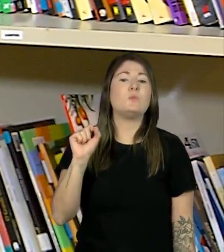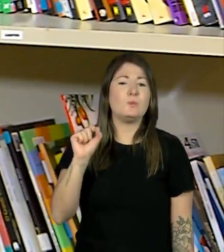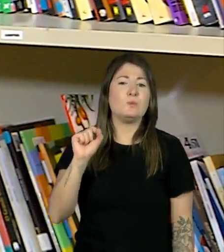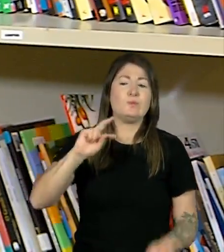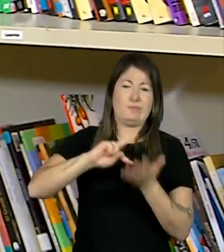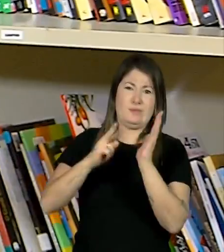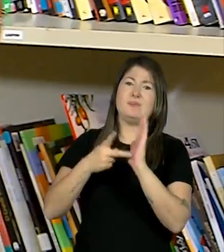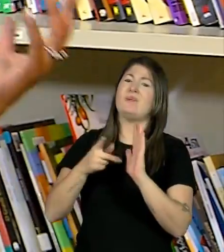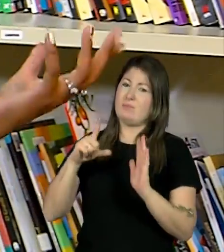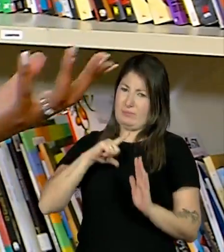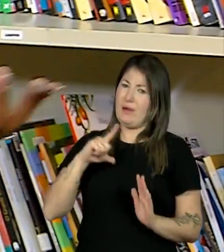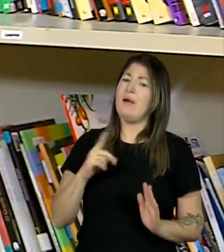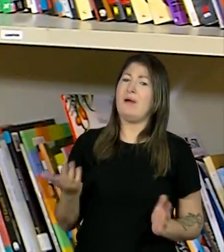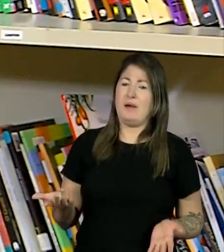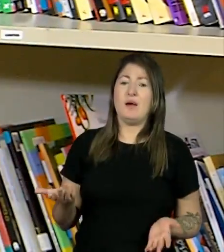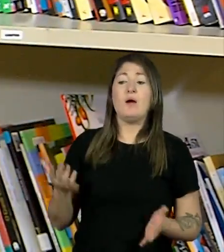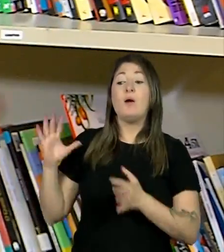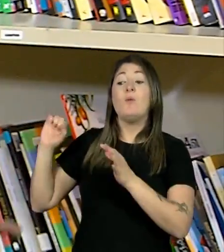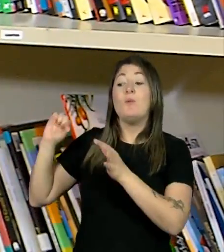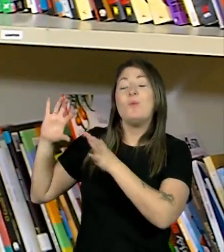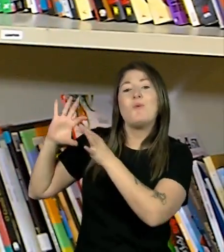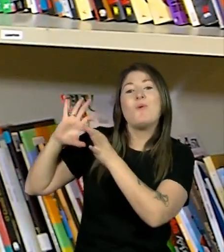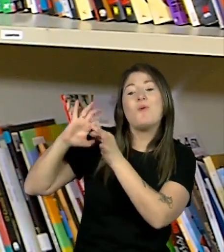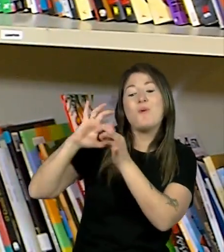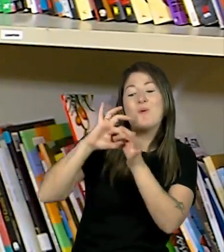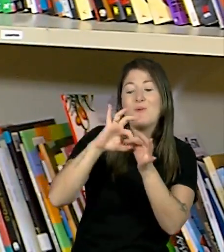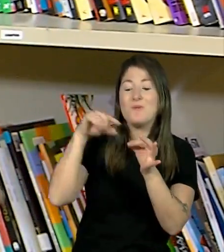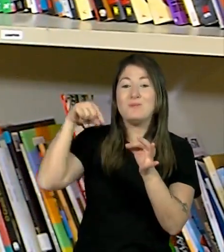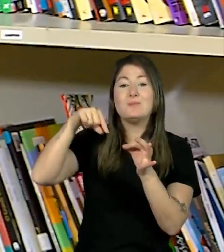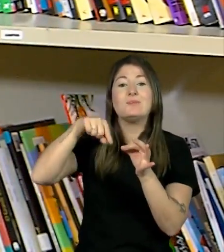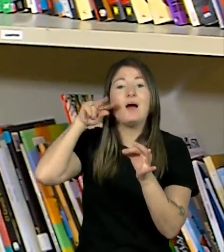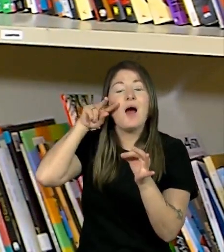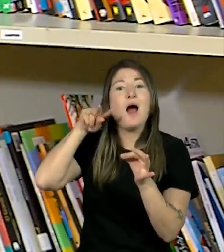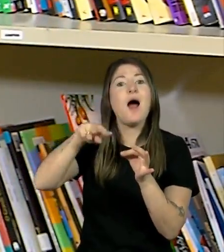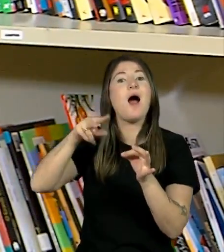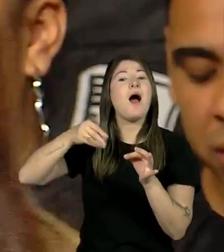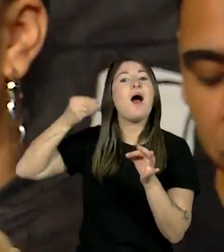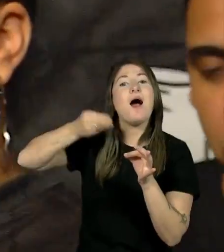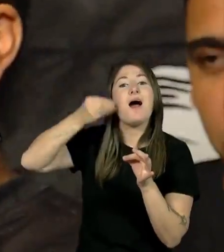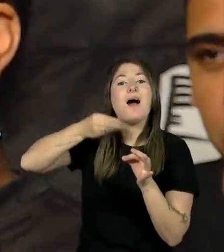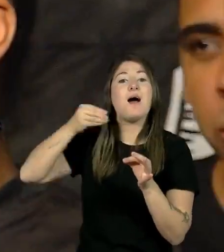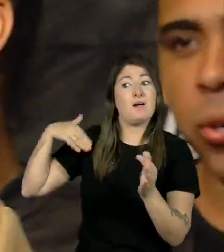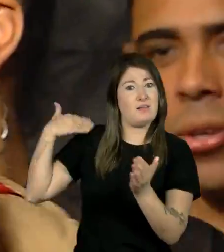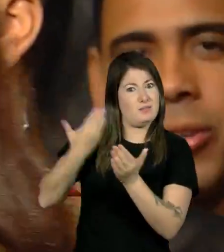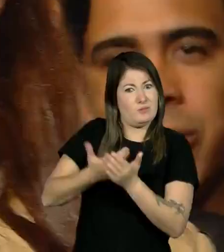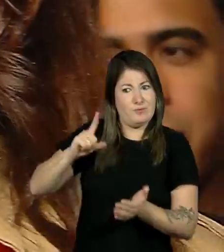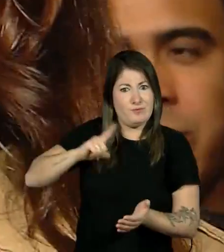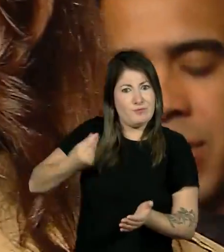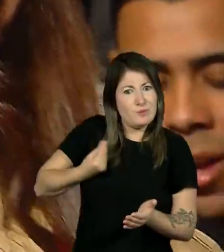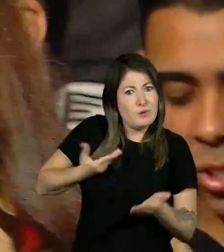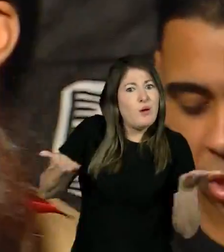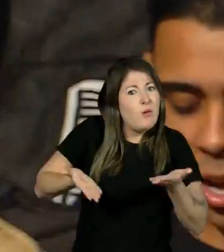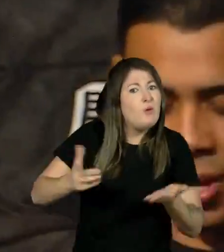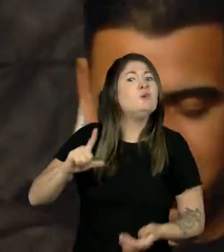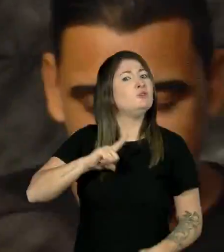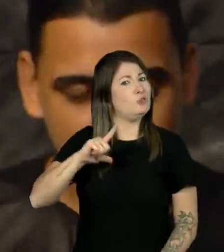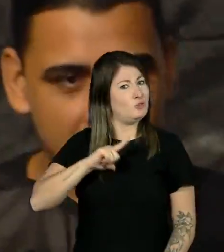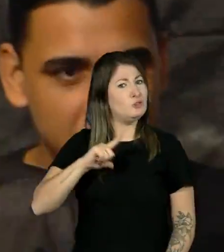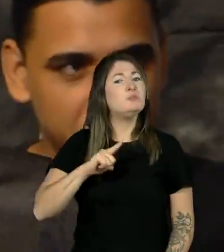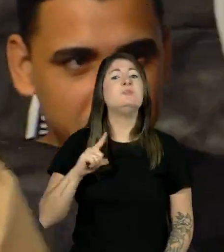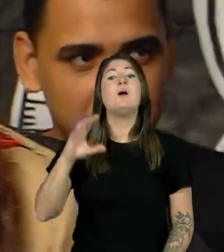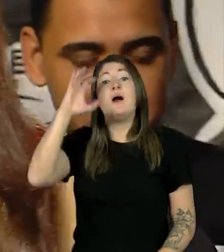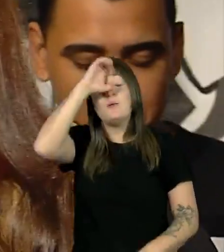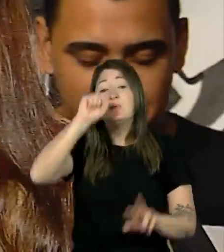quê? Porque é o contexto, né, que eles viveram e que muitos vivem até hoje. É um jeito diferente de aprender, principalmente